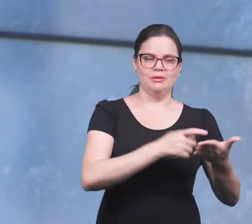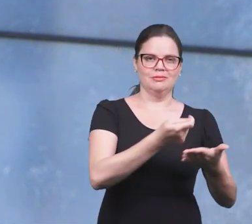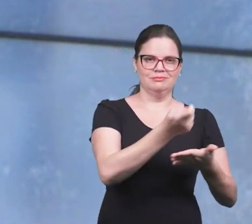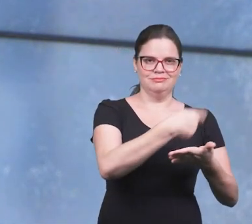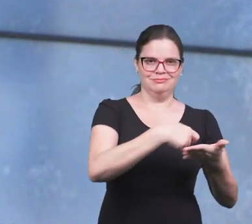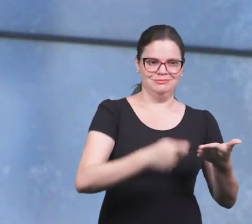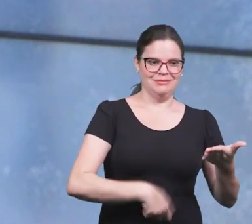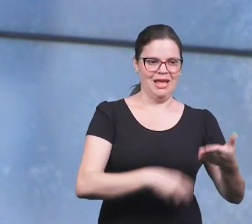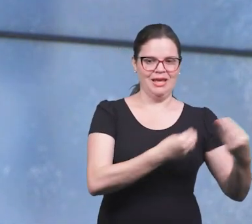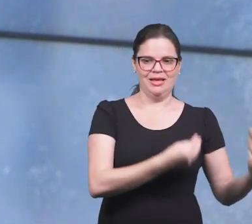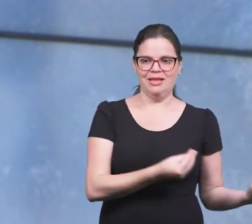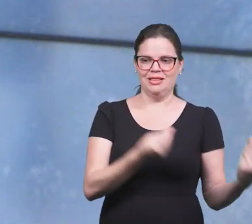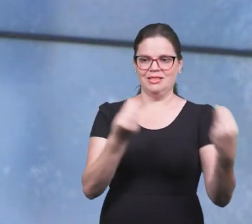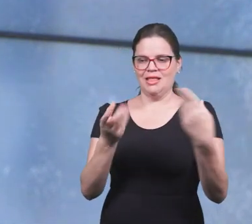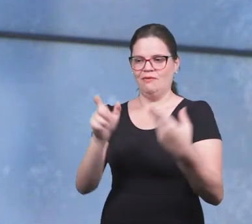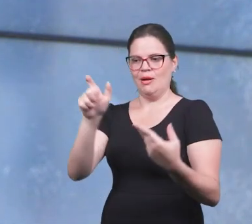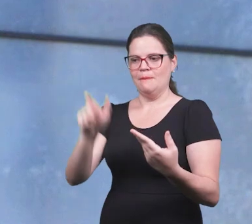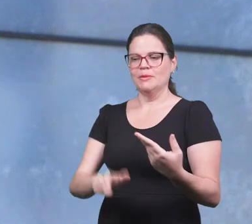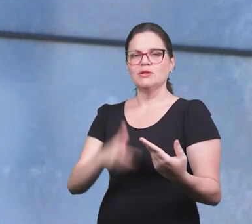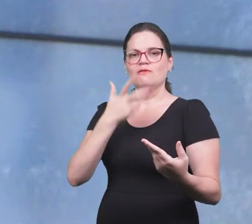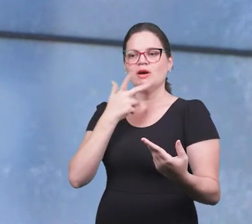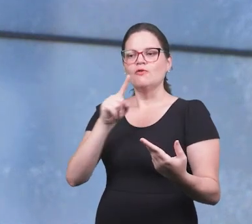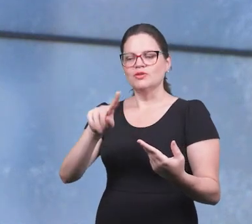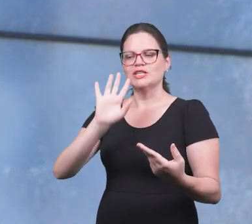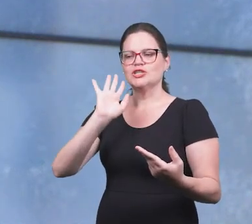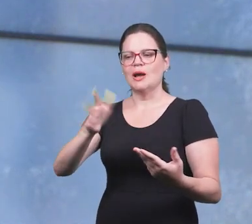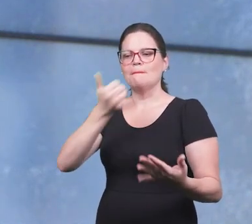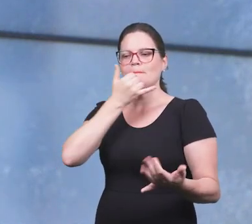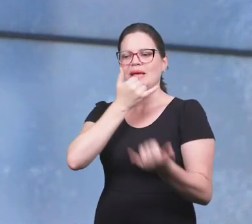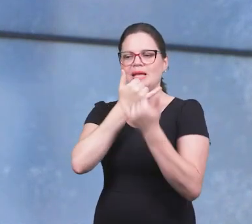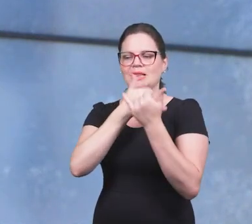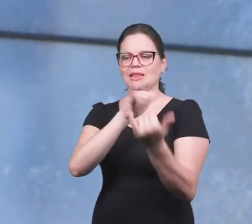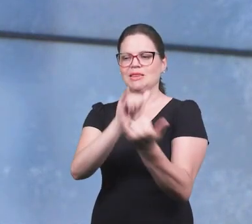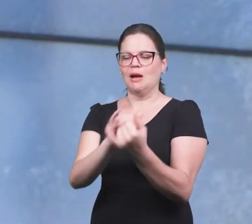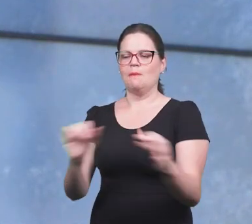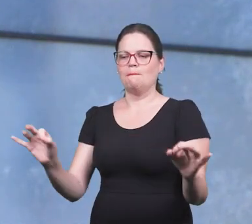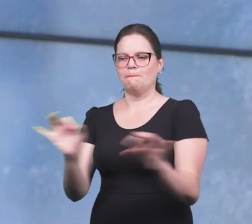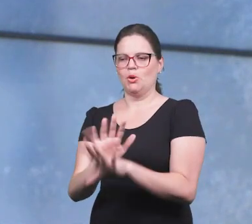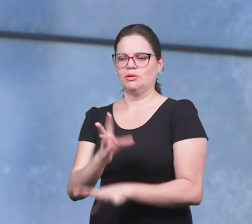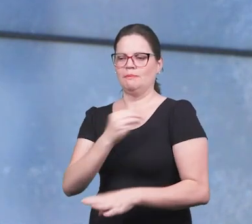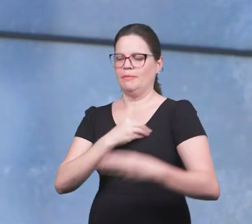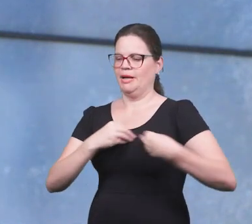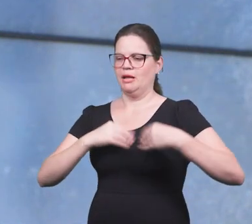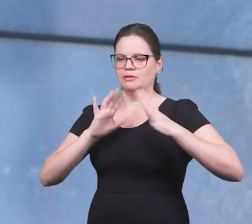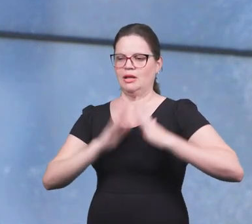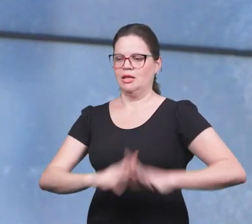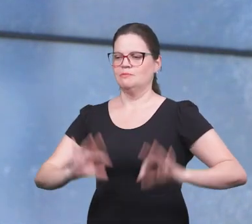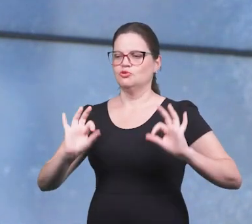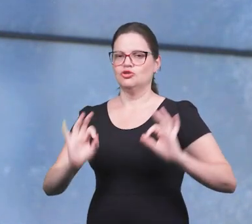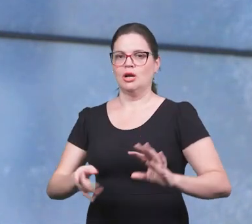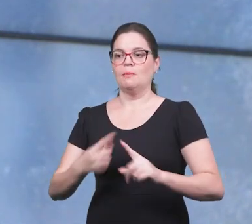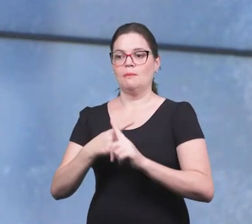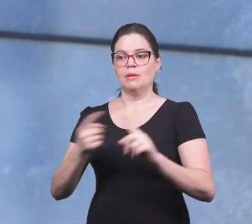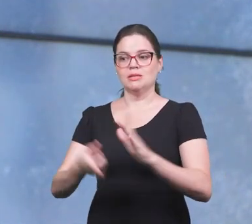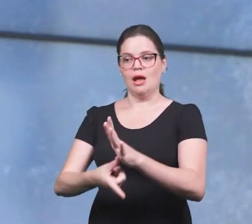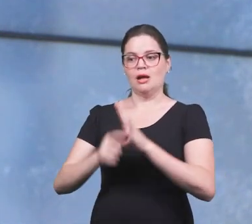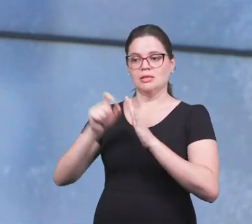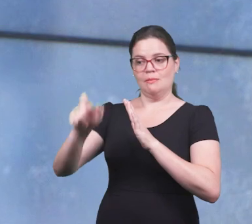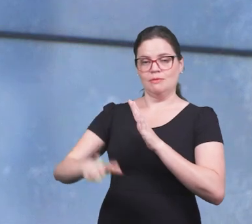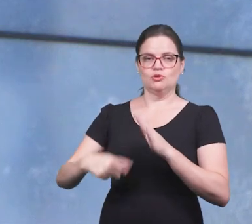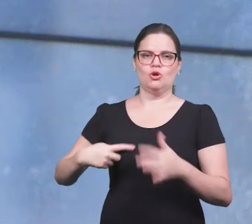mediante pagamento. Tinha que comprar. Essas indulgências podiam ser